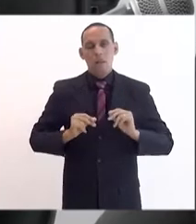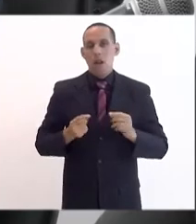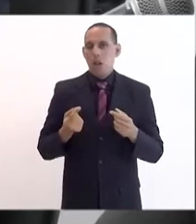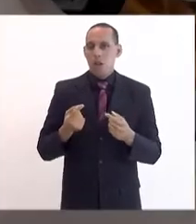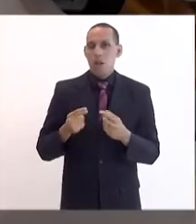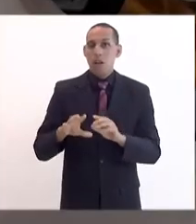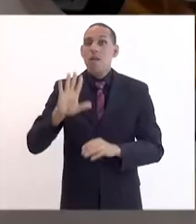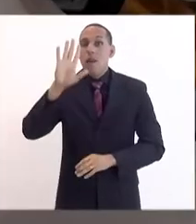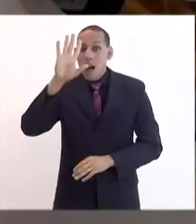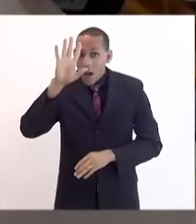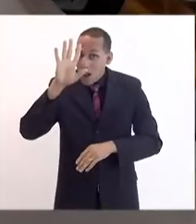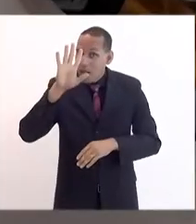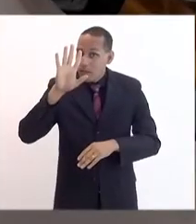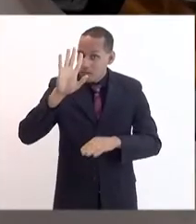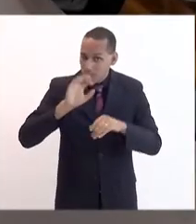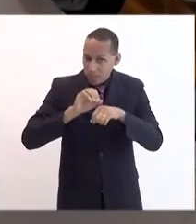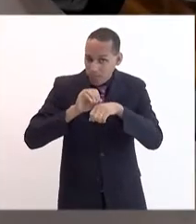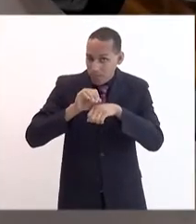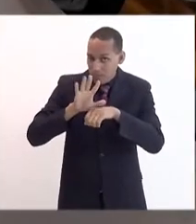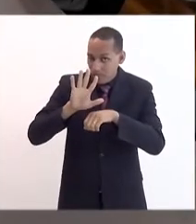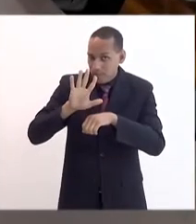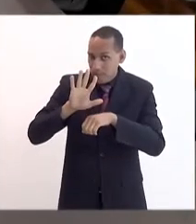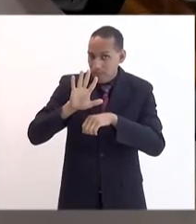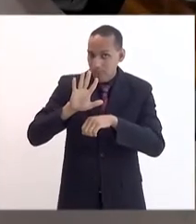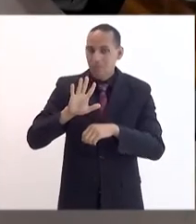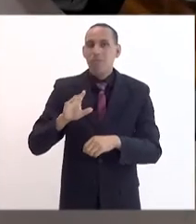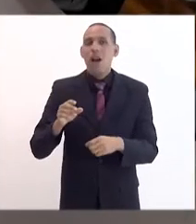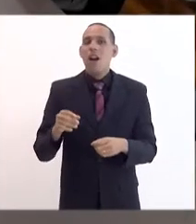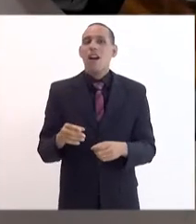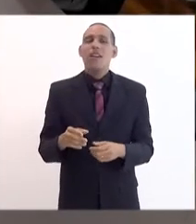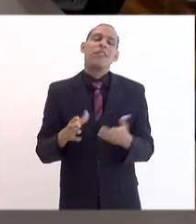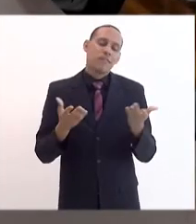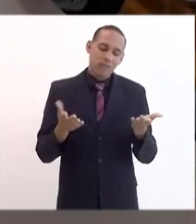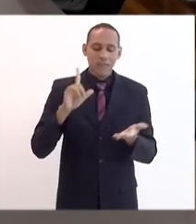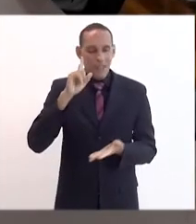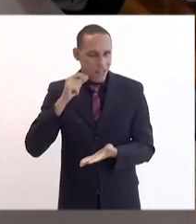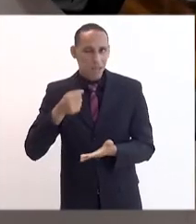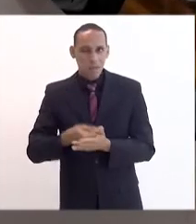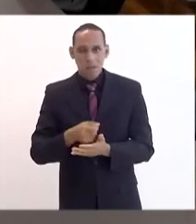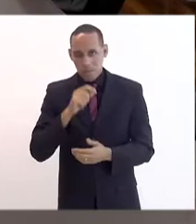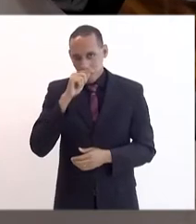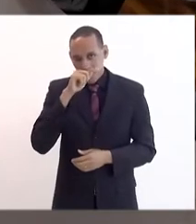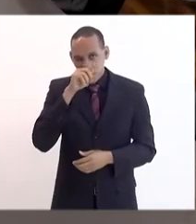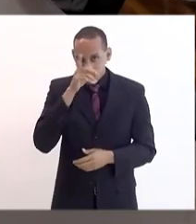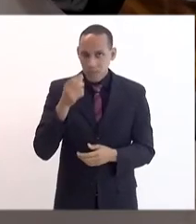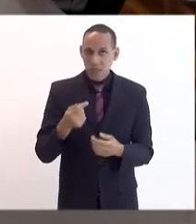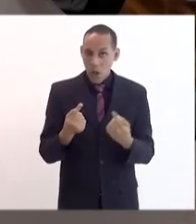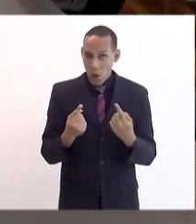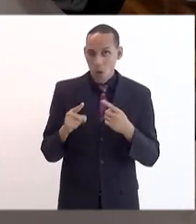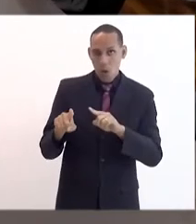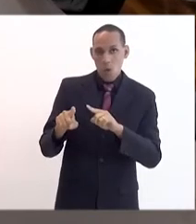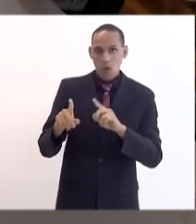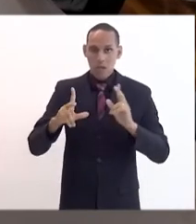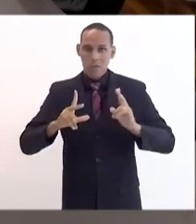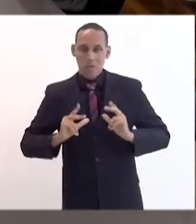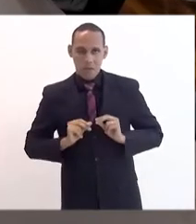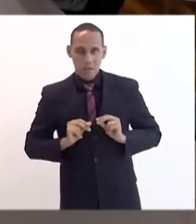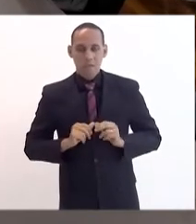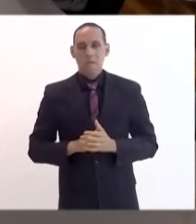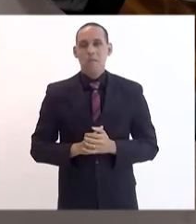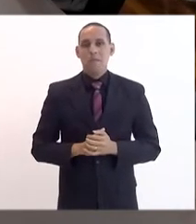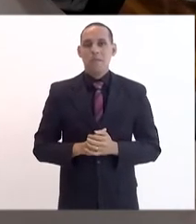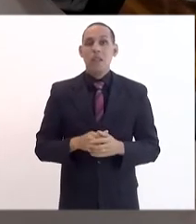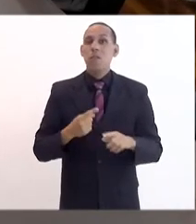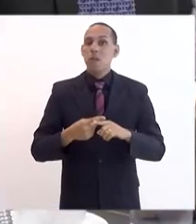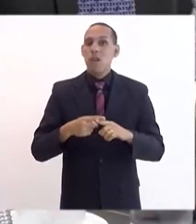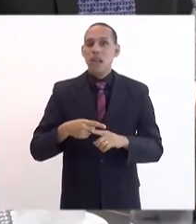a observação sobre esse tema. Não, para já definir, contrário ao mérito, deliberando que não